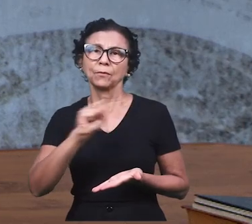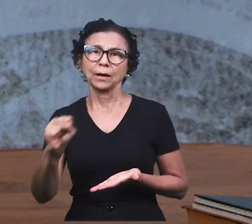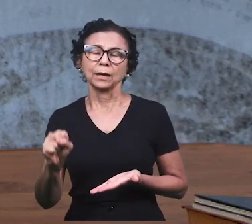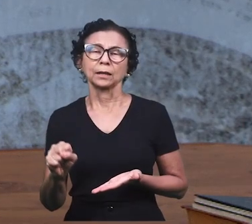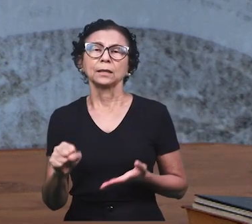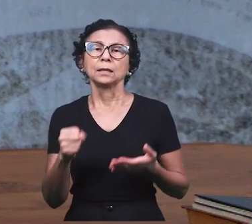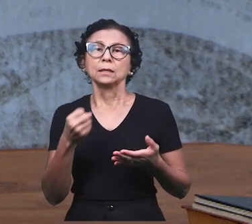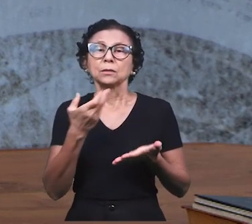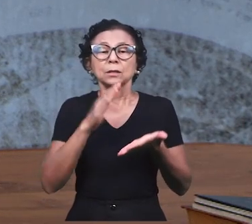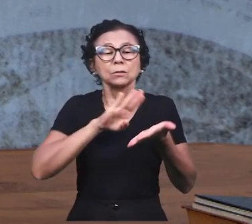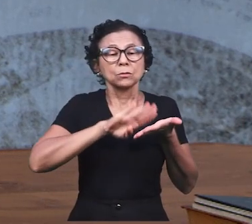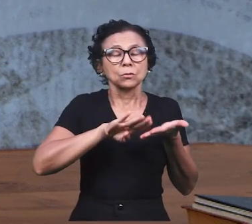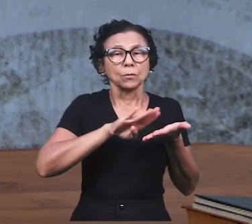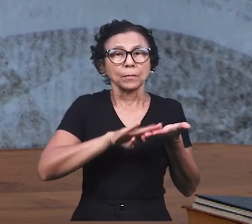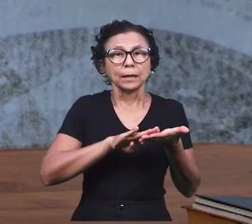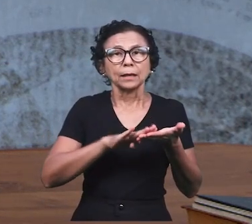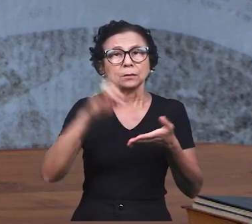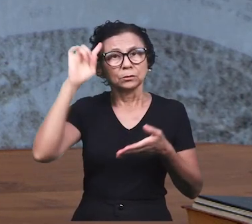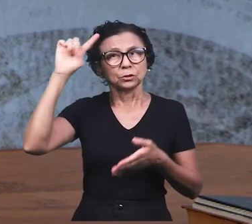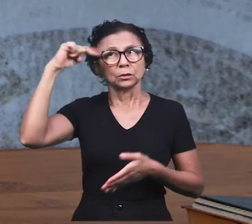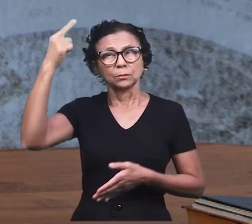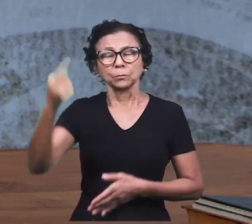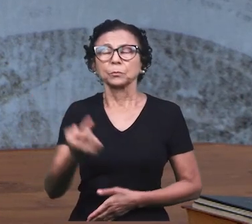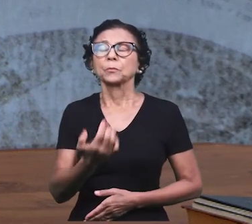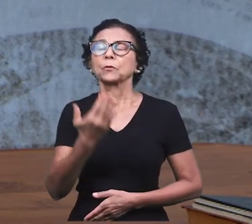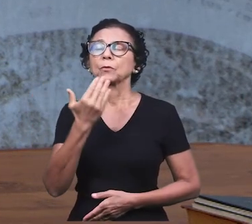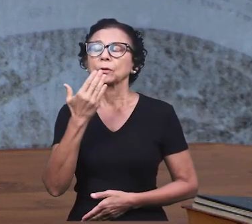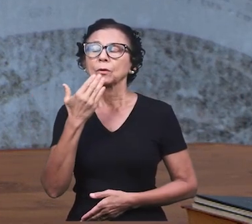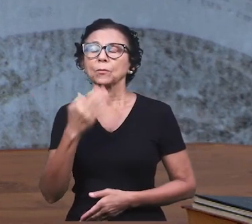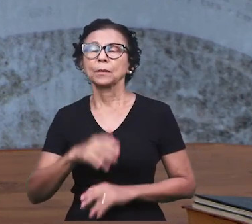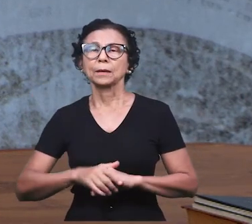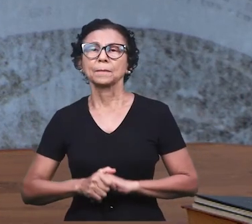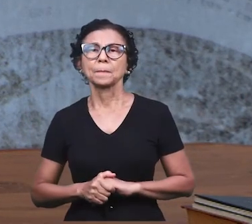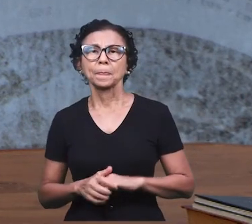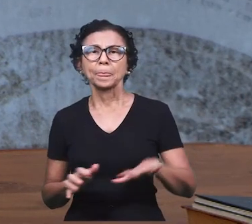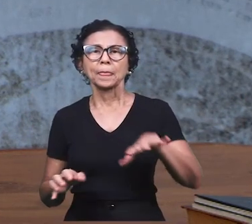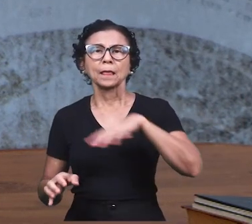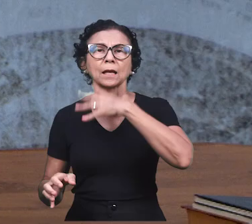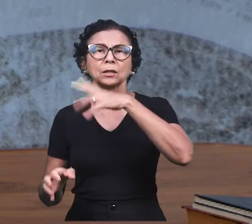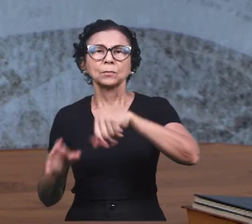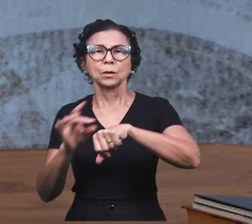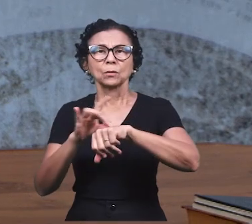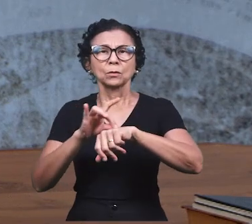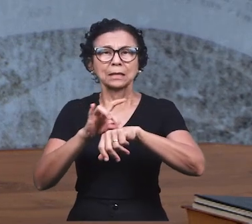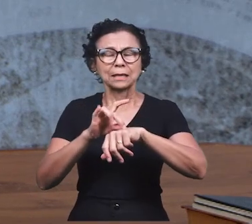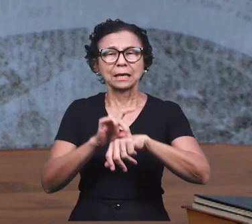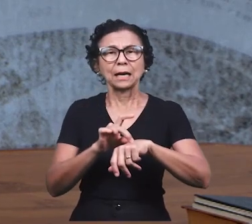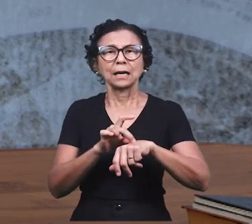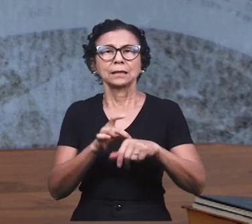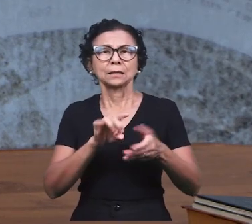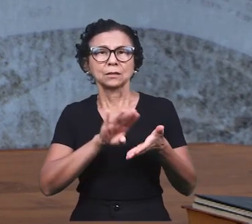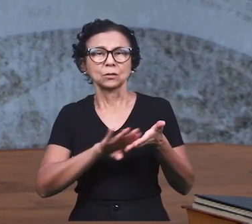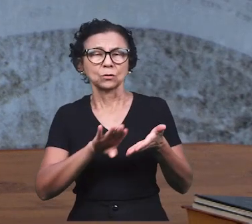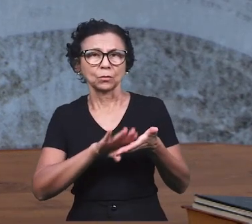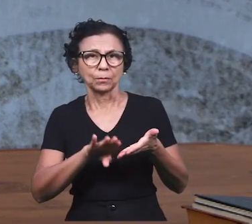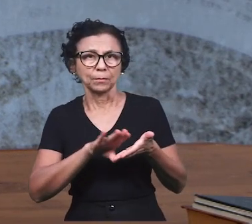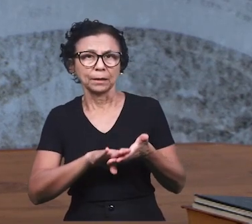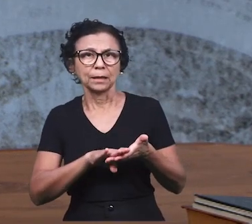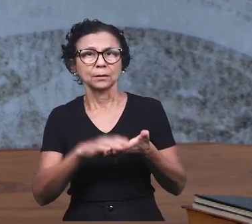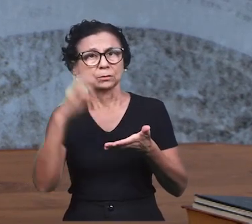dia seguinte. E o que ainda ficar da carne do sacrifício ao terceiro dia será queimado no